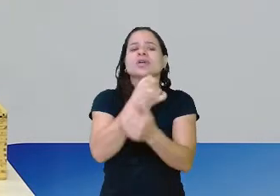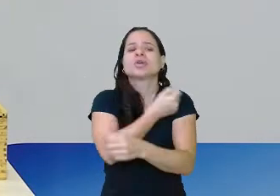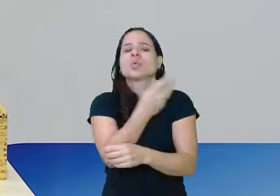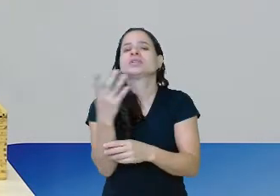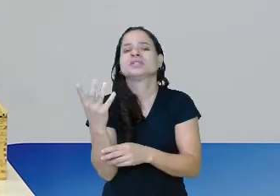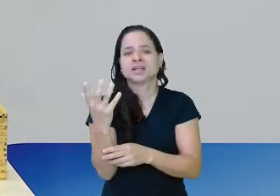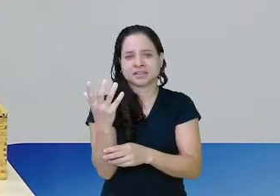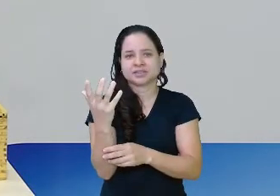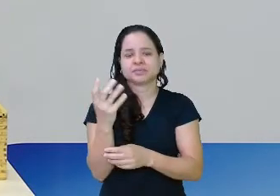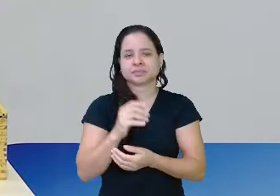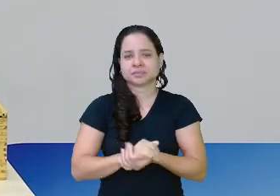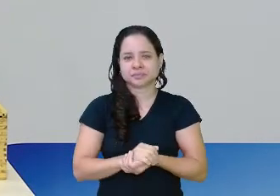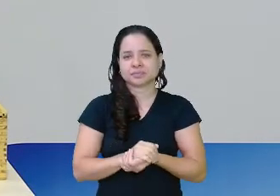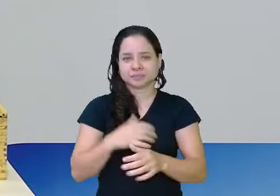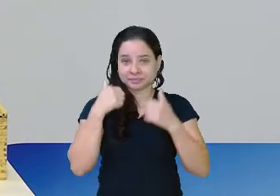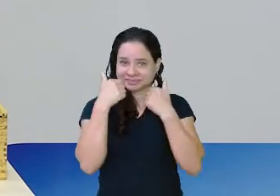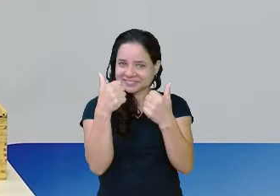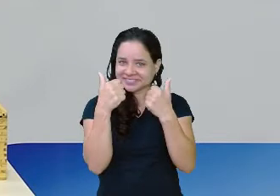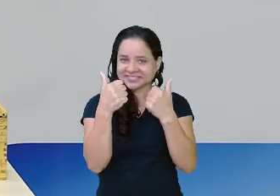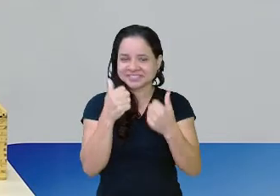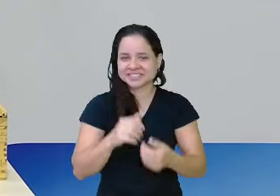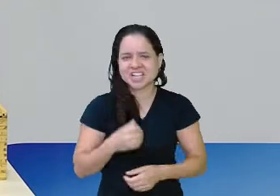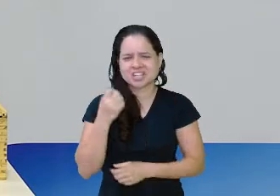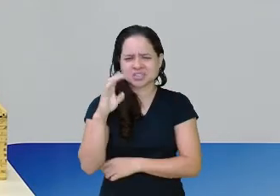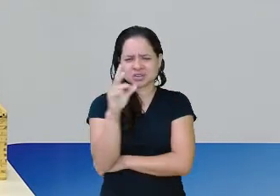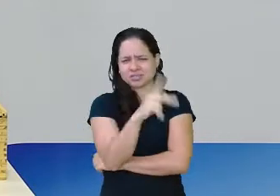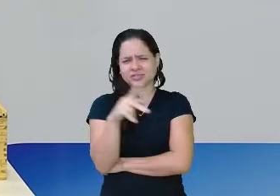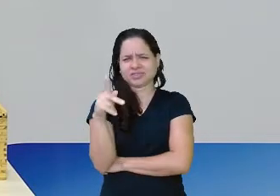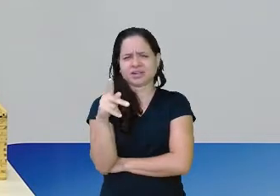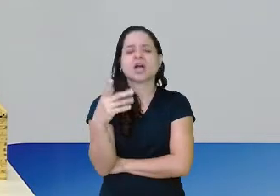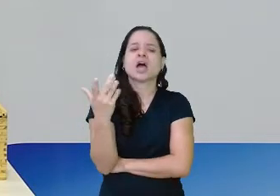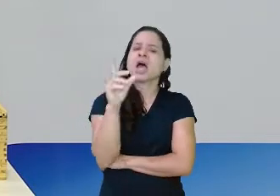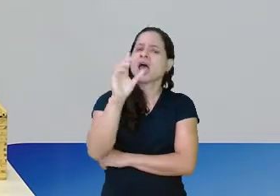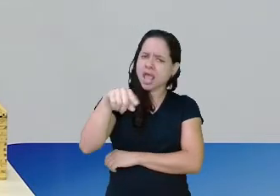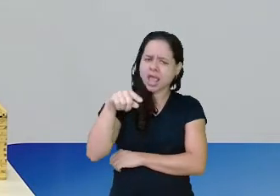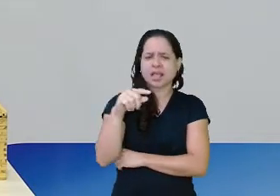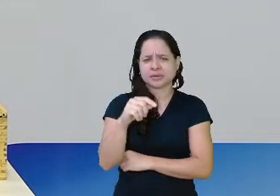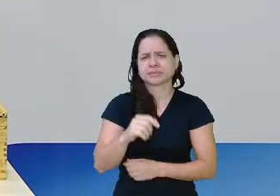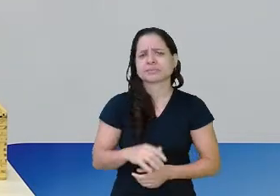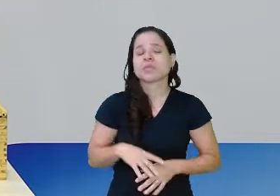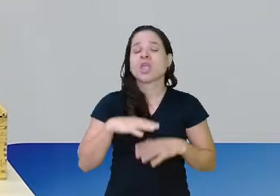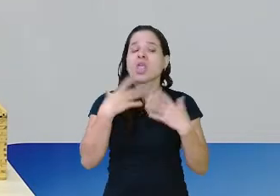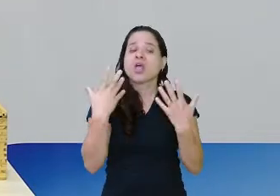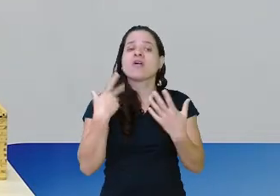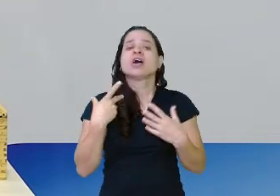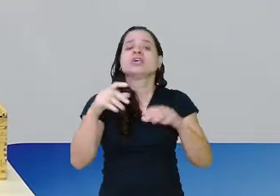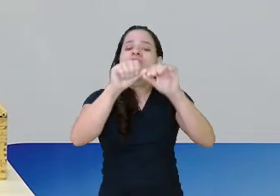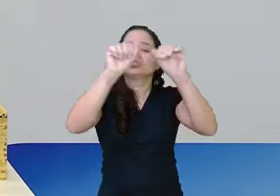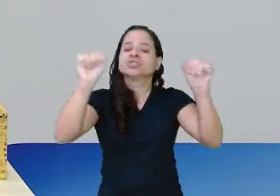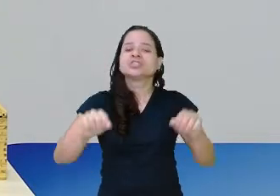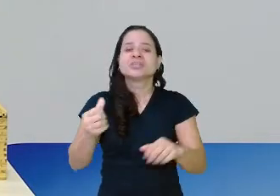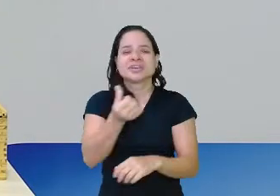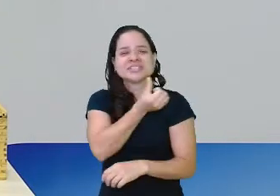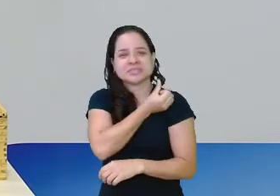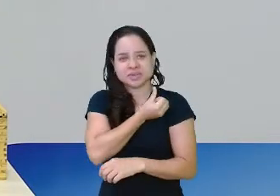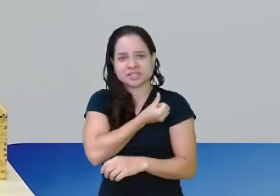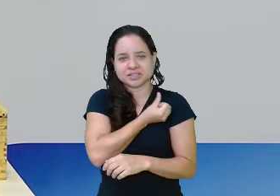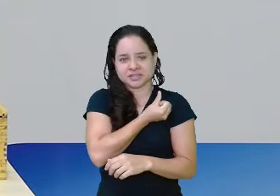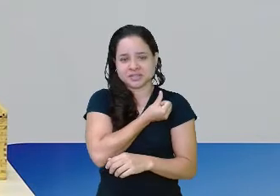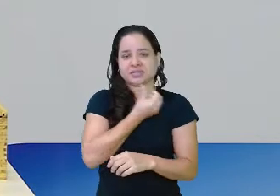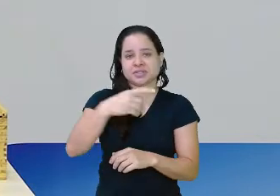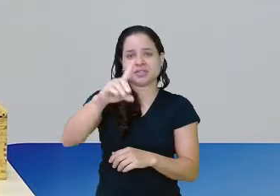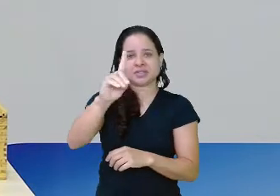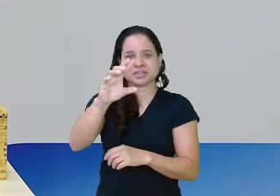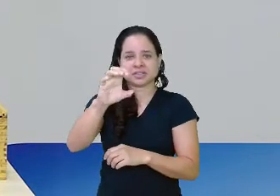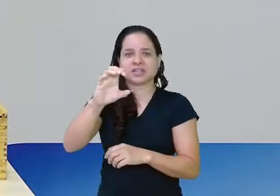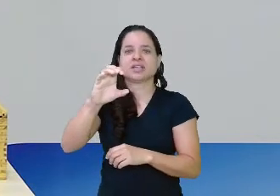nada. Beleza? É só isso, professora? É isso. Quando eu falo de sistema de numeração decimal, é